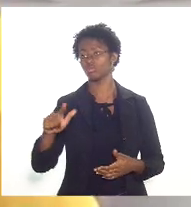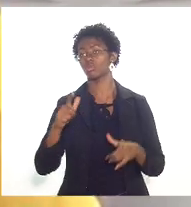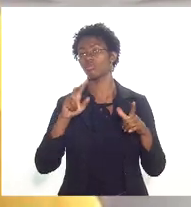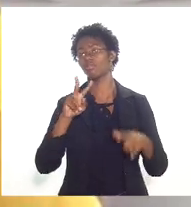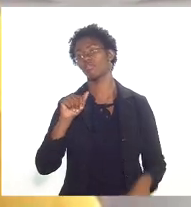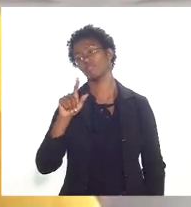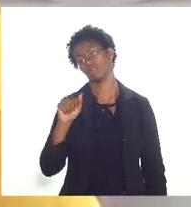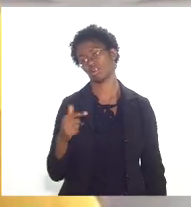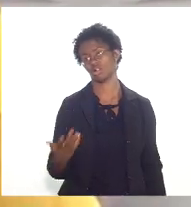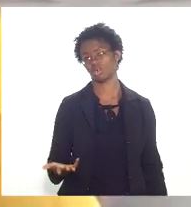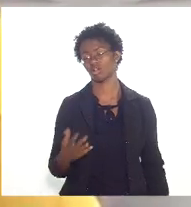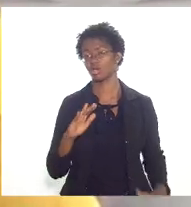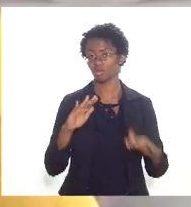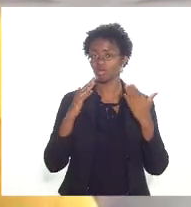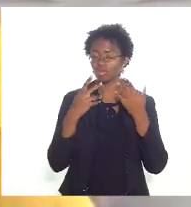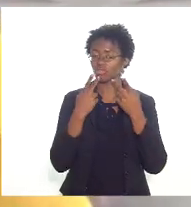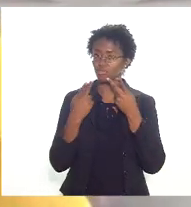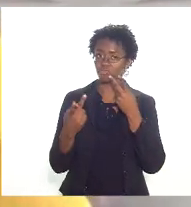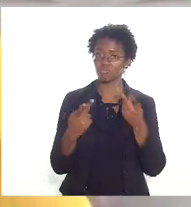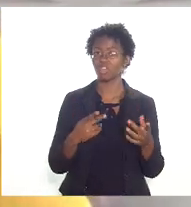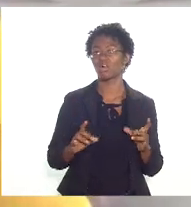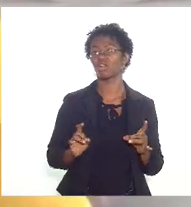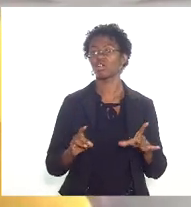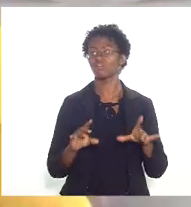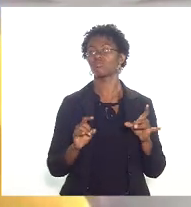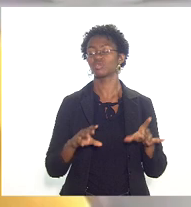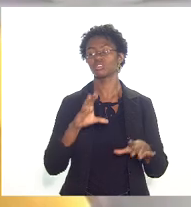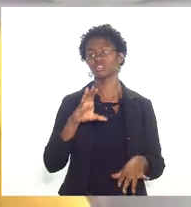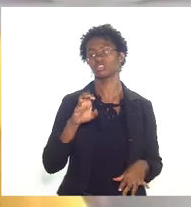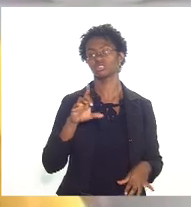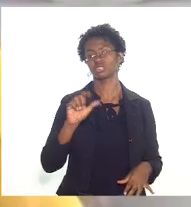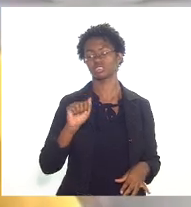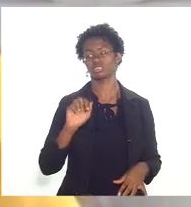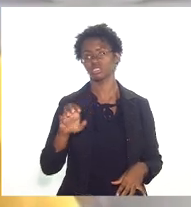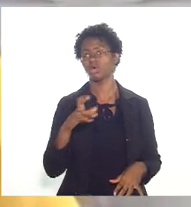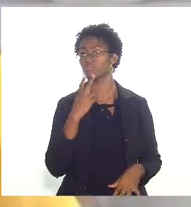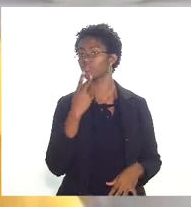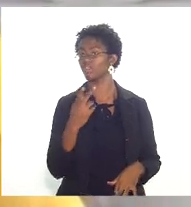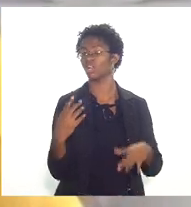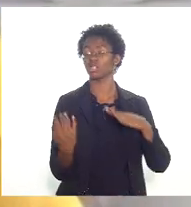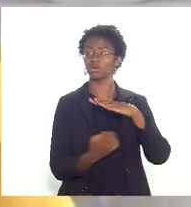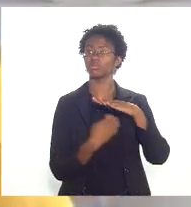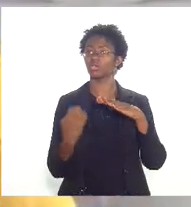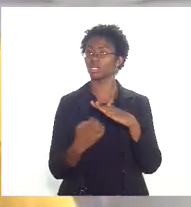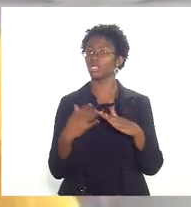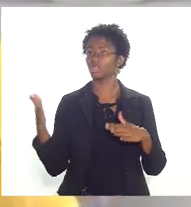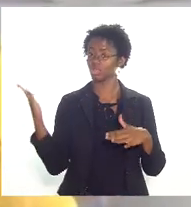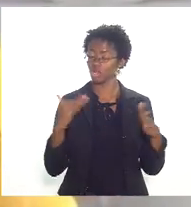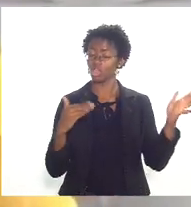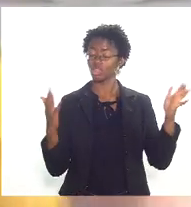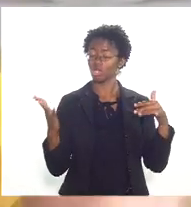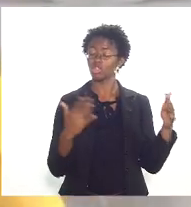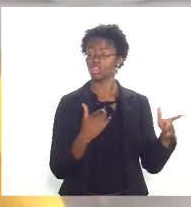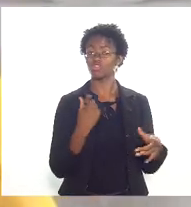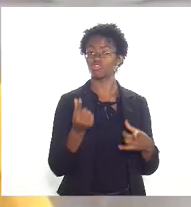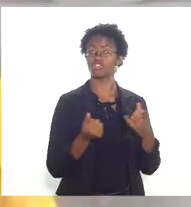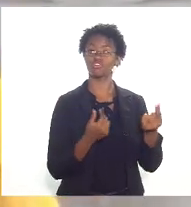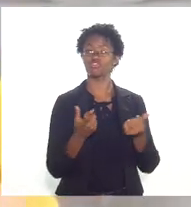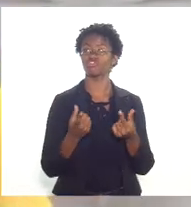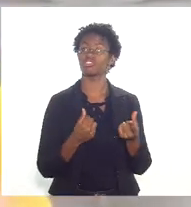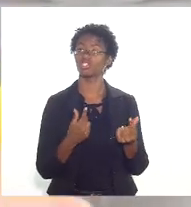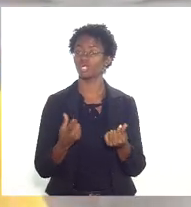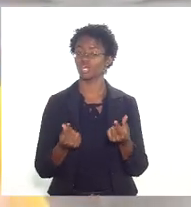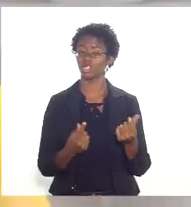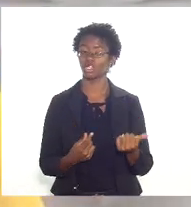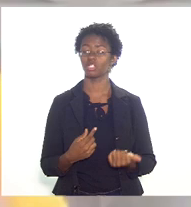onde se fala da vinda da Cedae se fala de uma empresa que trouxe lucro que traz